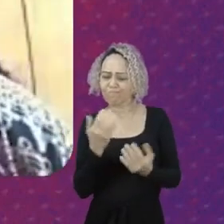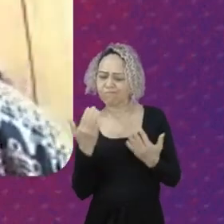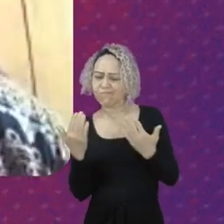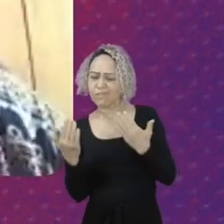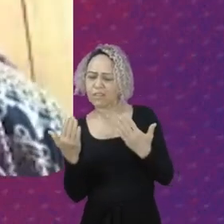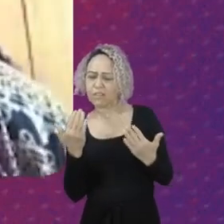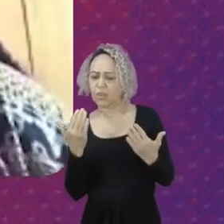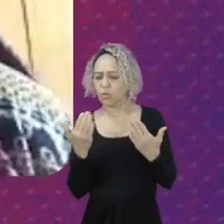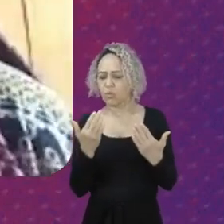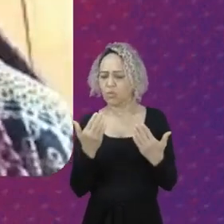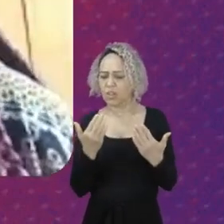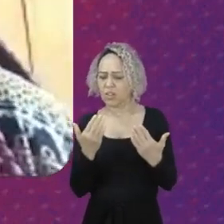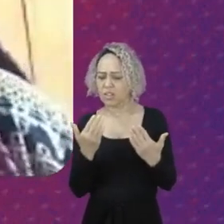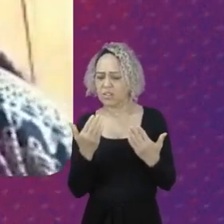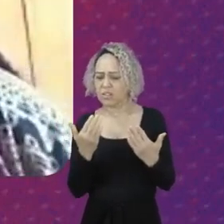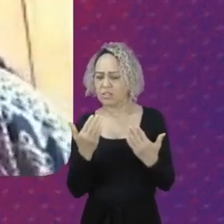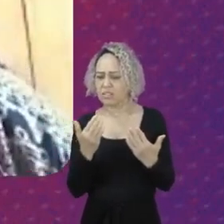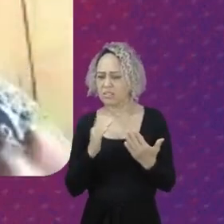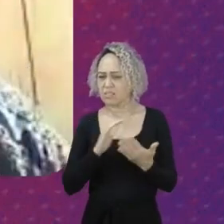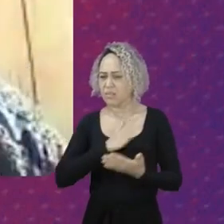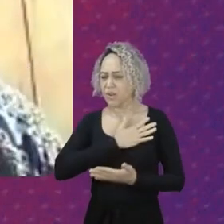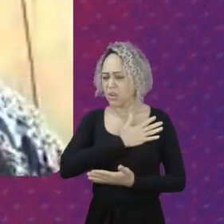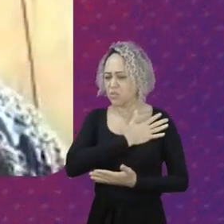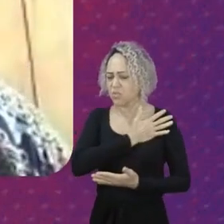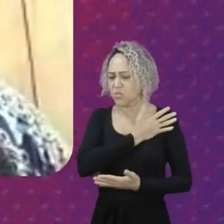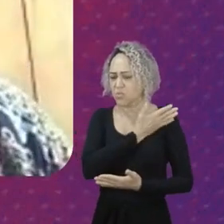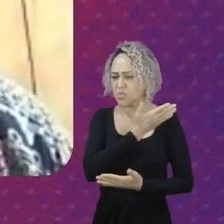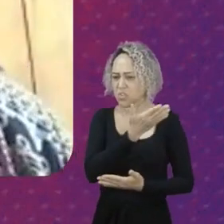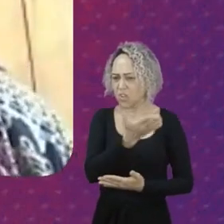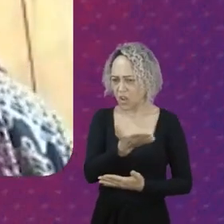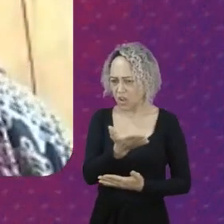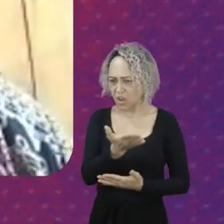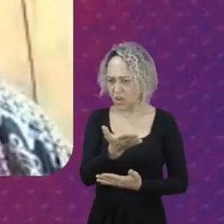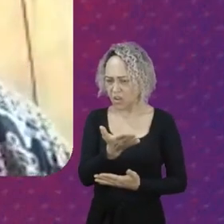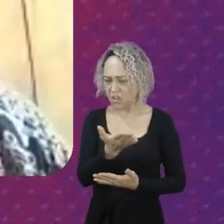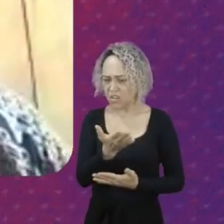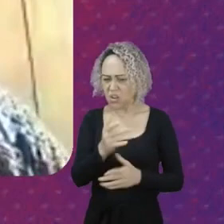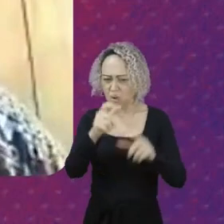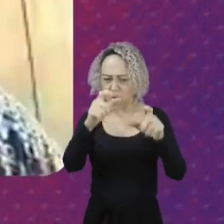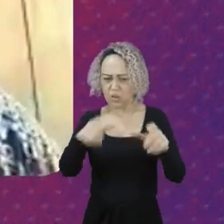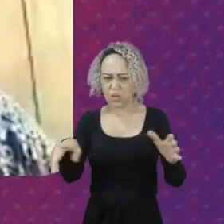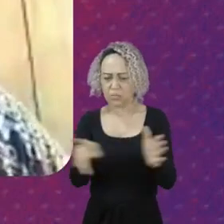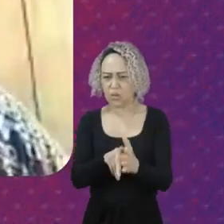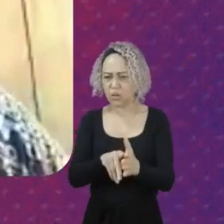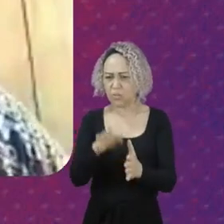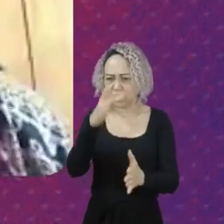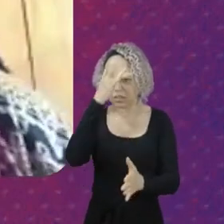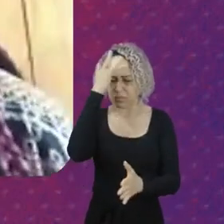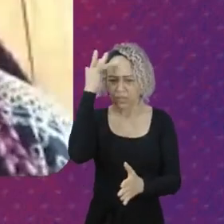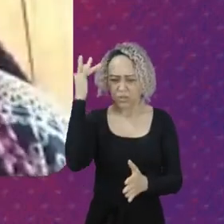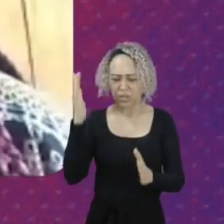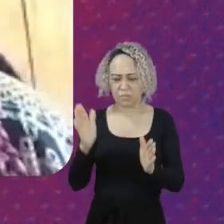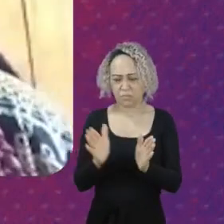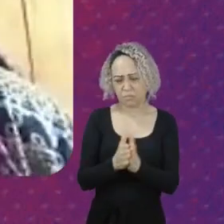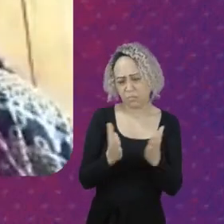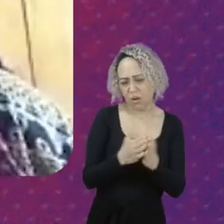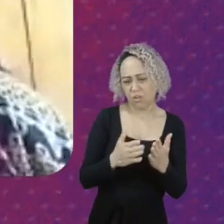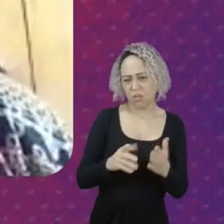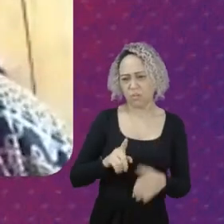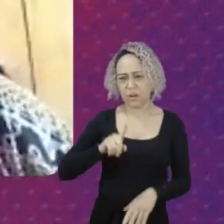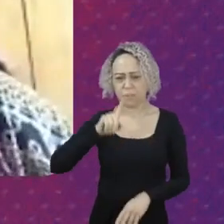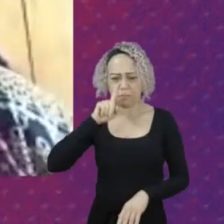desconfiança, estigma, como lugar dos pobres, dos perigosos,